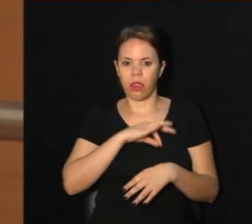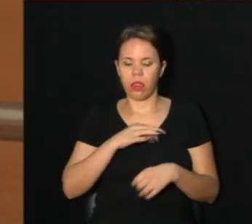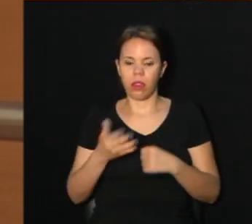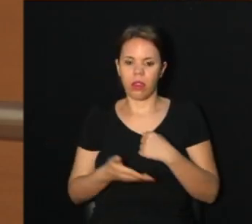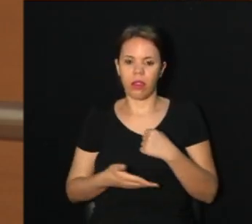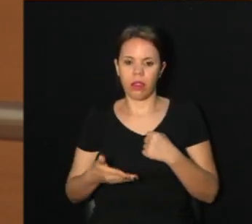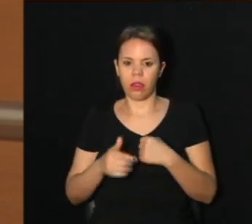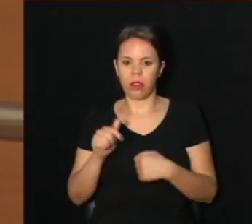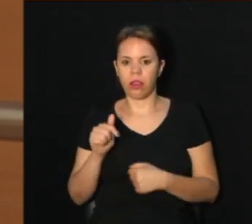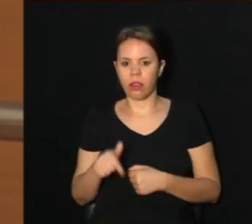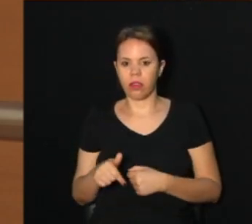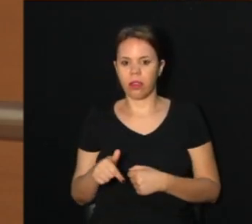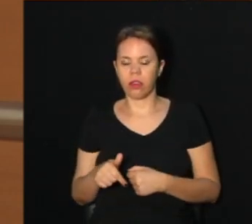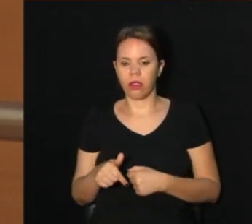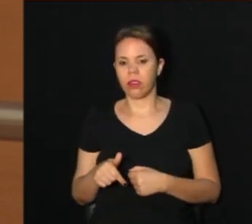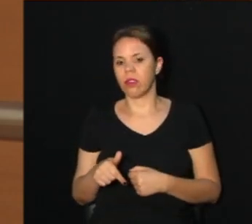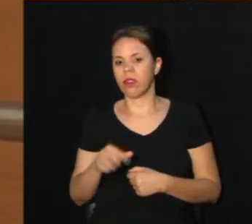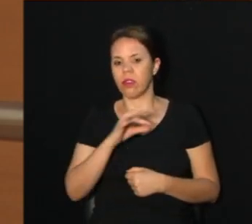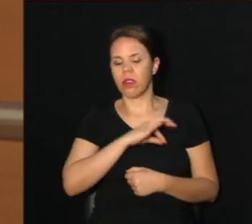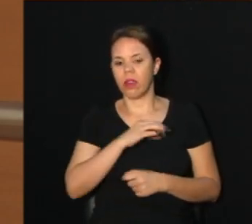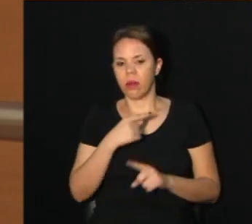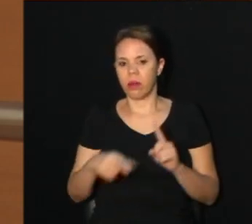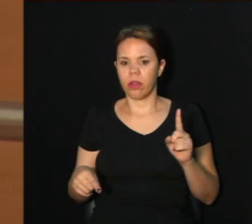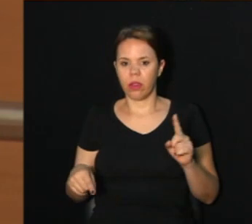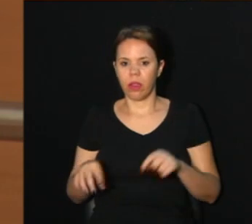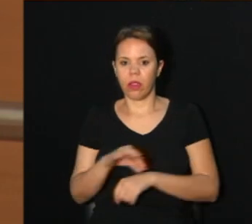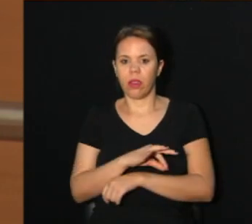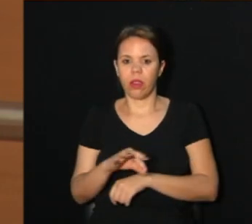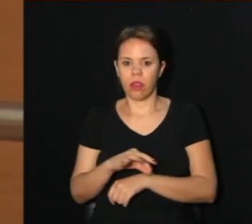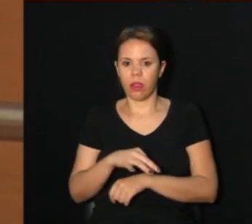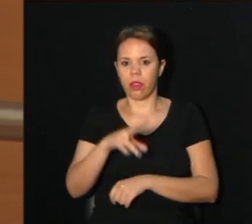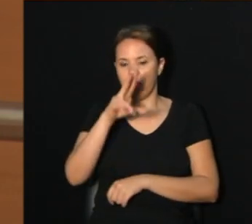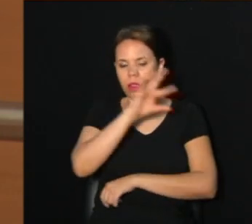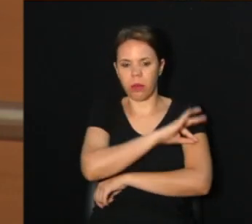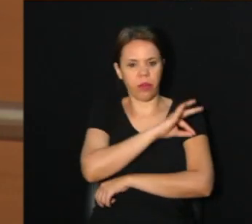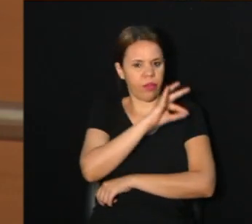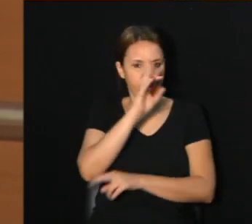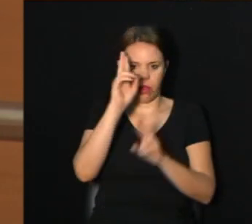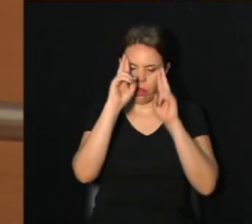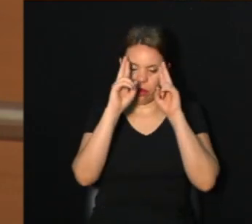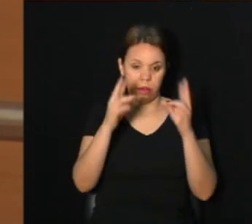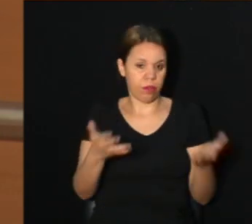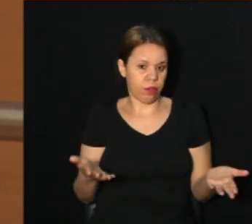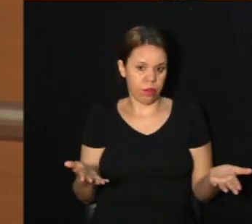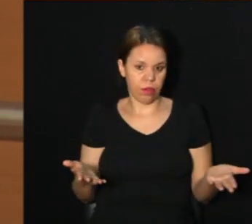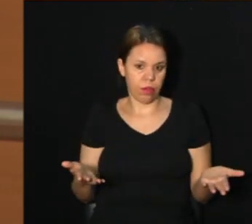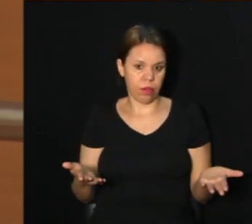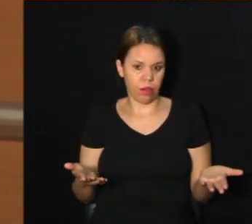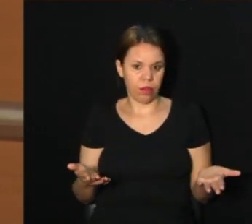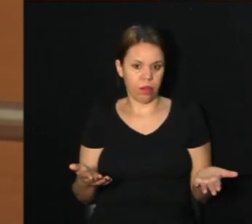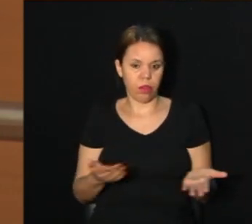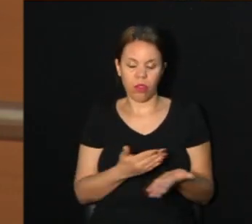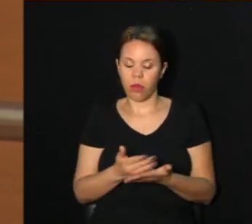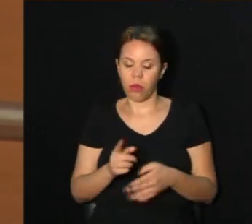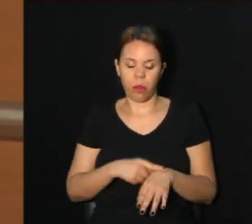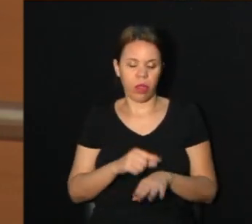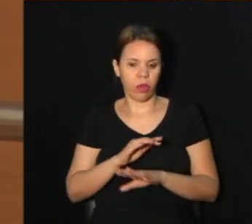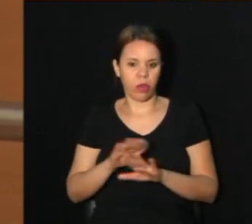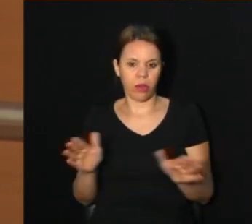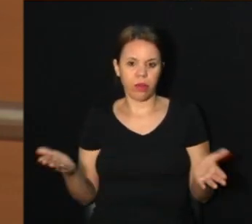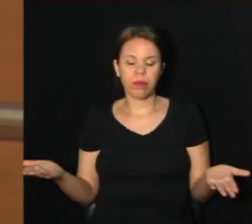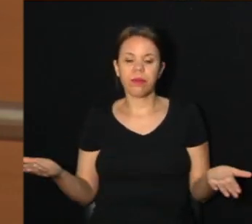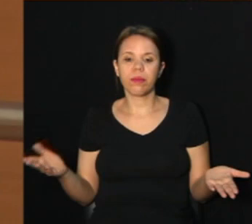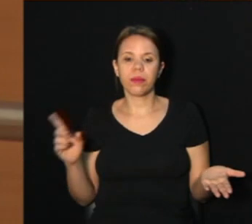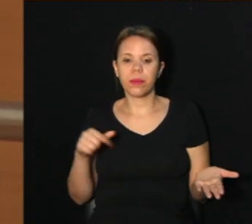mínima de 7 salários mínimos e meio para os arquitetos. As prefeituras não respeitam. Na entrada, né, na saída, em nenhum momento algum. Então, acho que